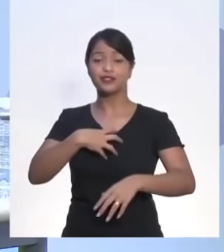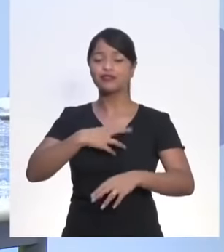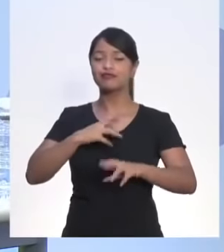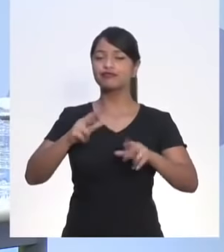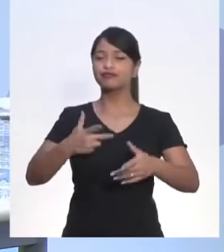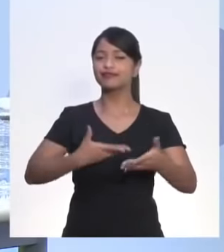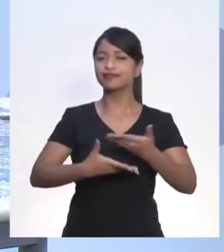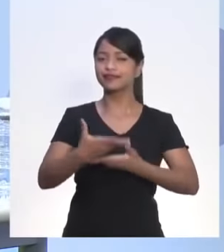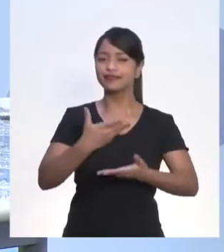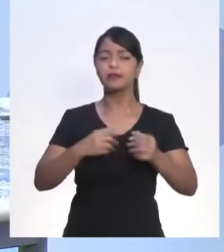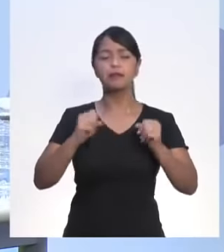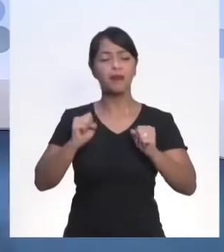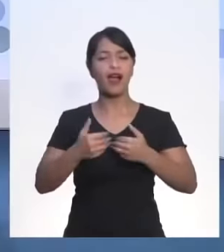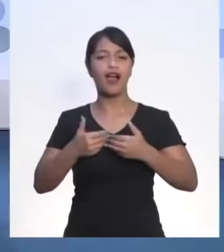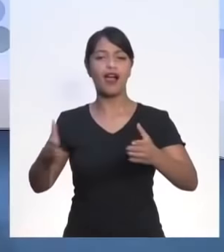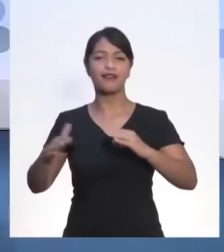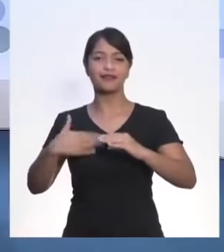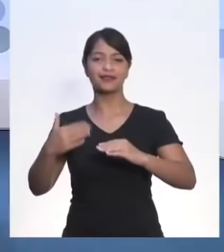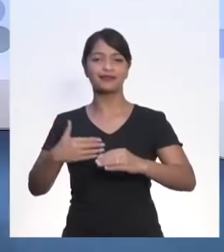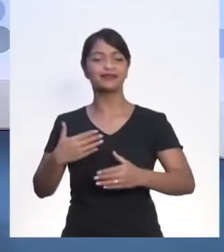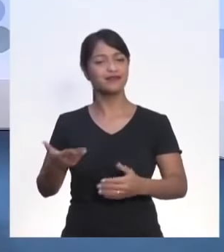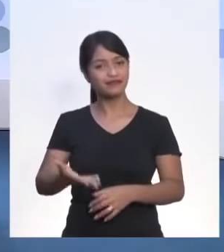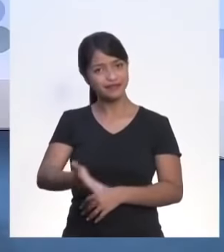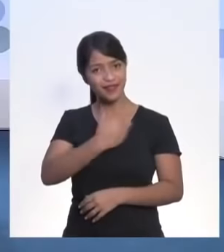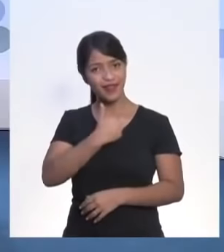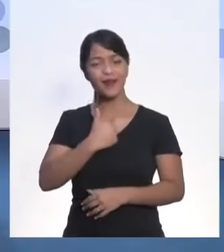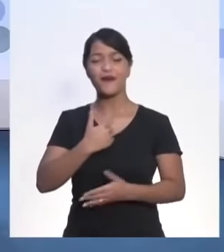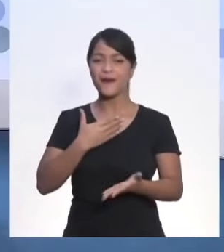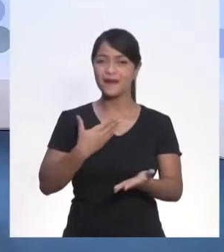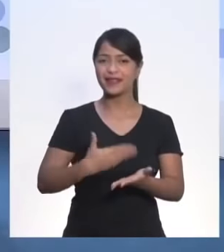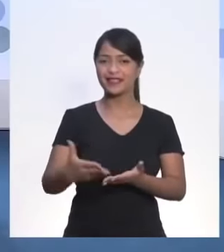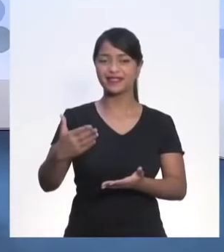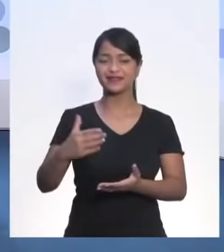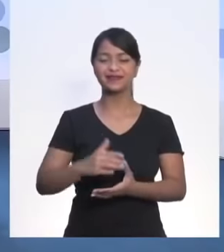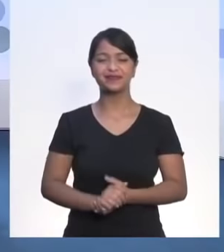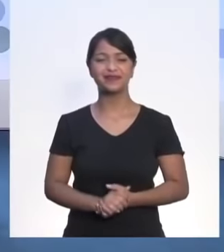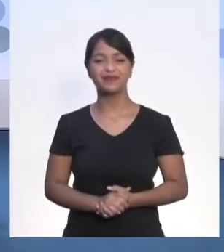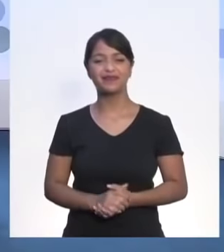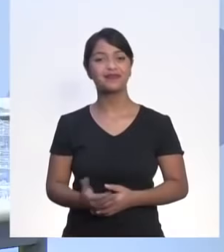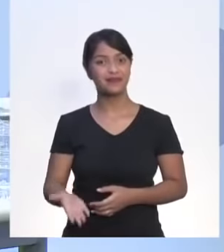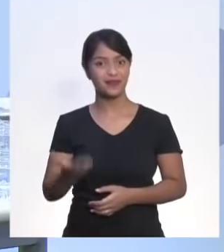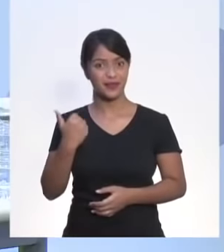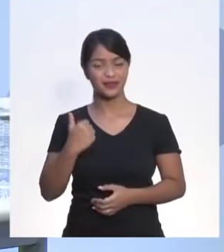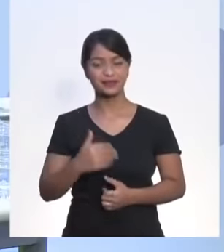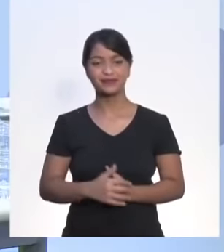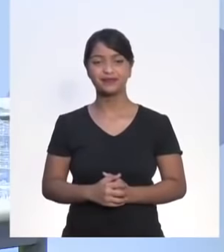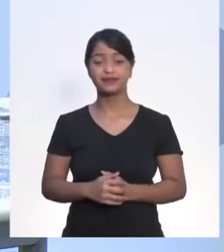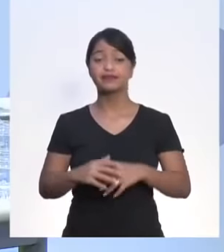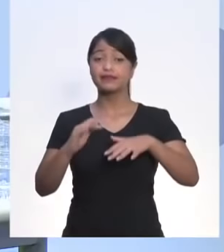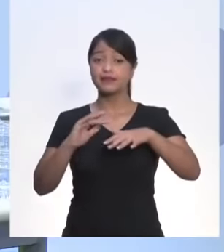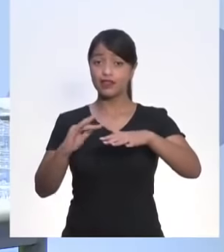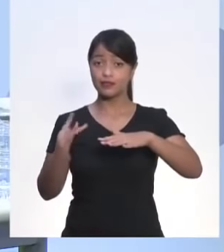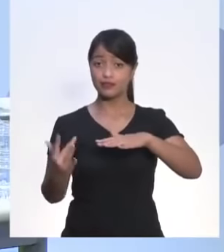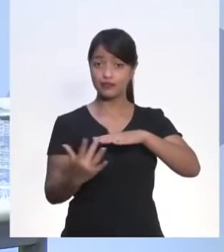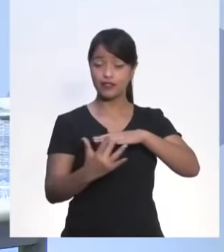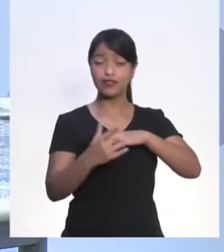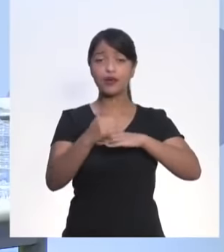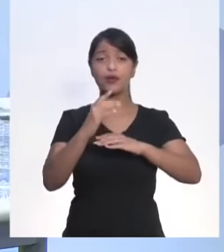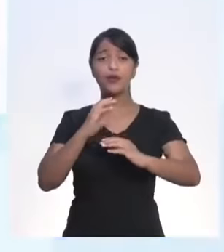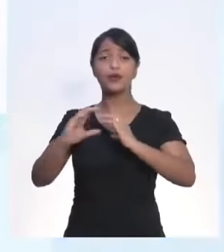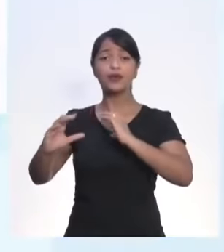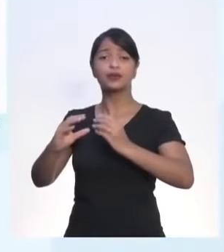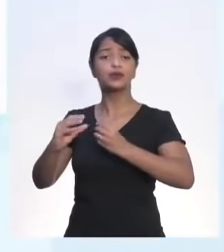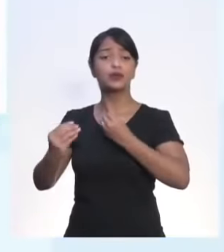diferente. Pode abrir o chat. Bora lá botar para ferver, como diz a Mônica. Bora. Nas redes sociais, você se comunica de que